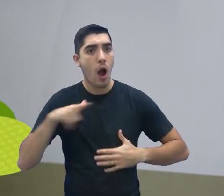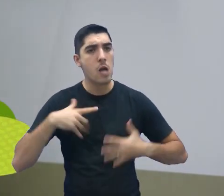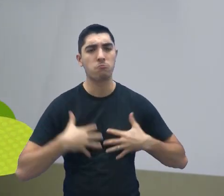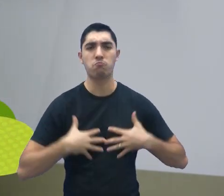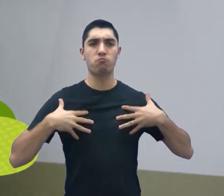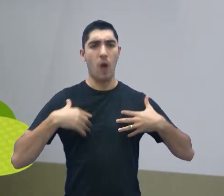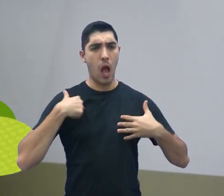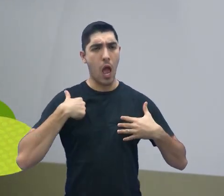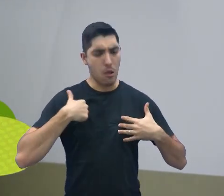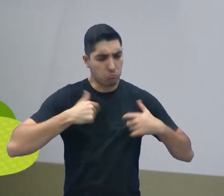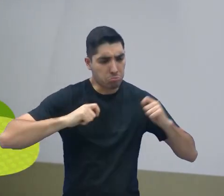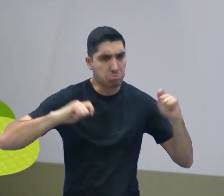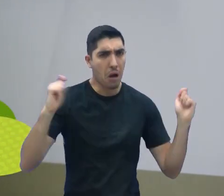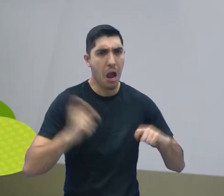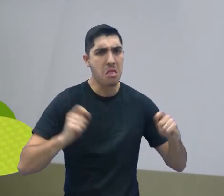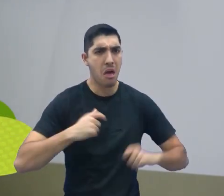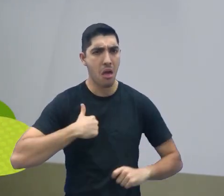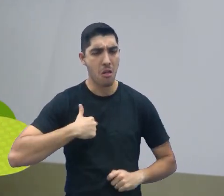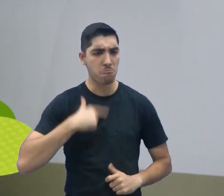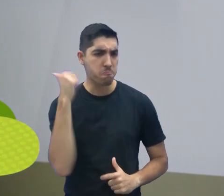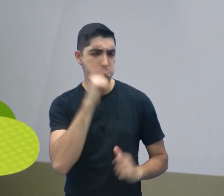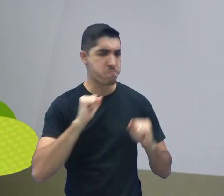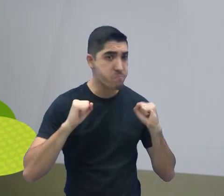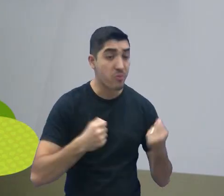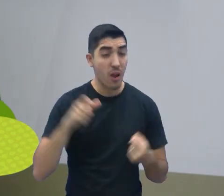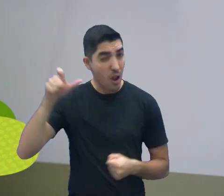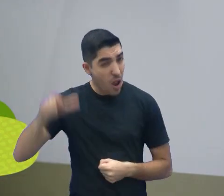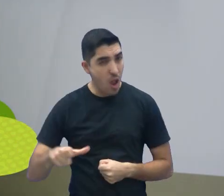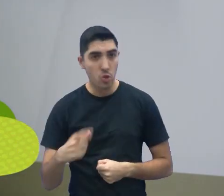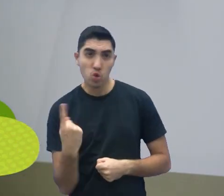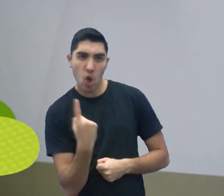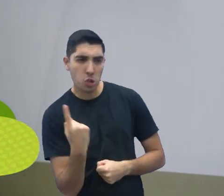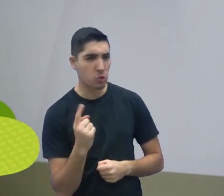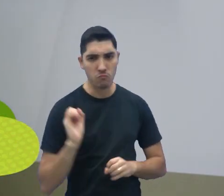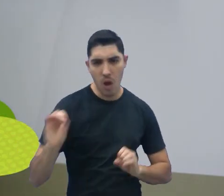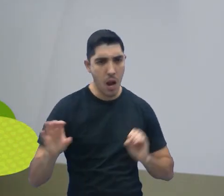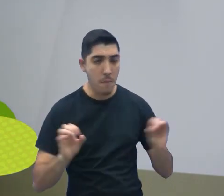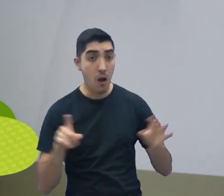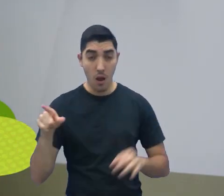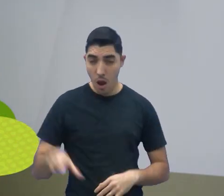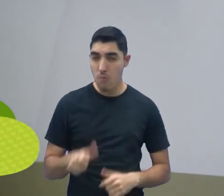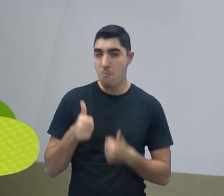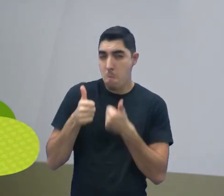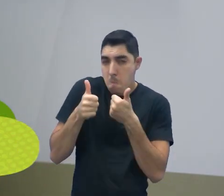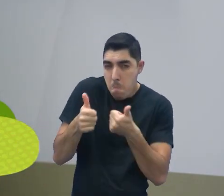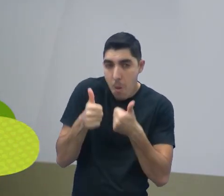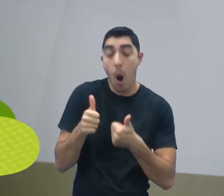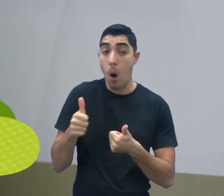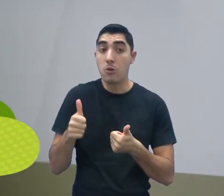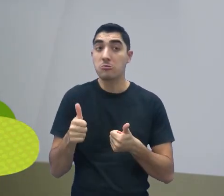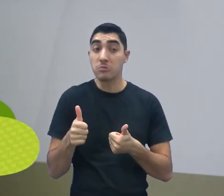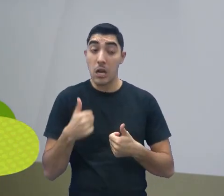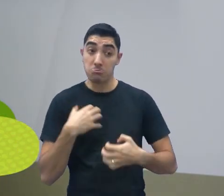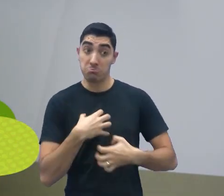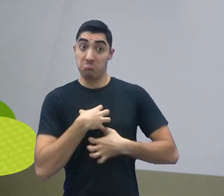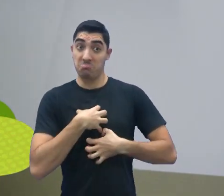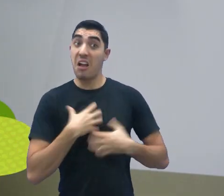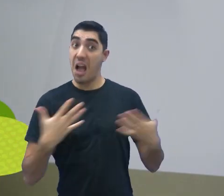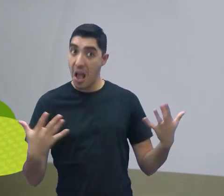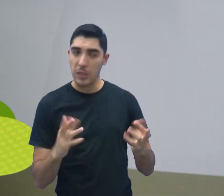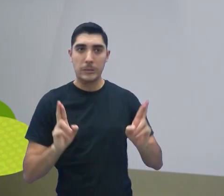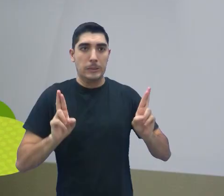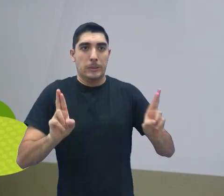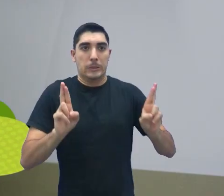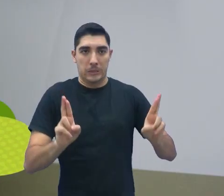Ele fez muitas jogadas individuais, ele realmente entrou muito bem. É um cara que chegou para trazer esperança para essa torcida do São José e não é